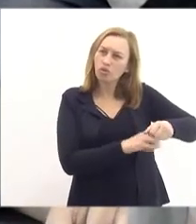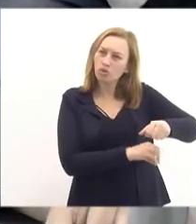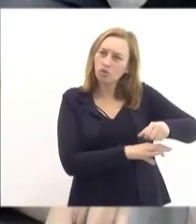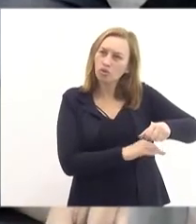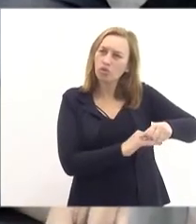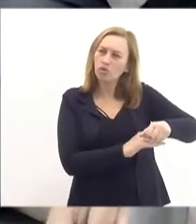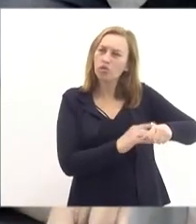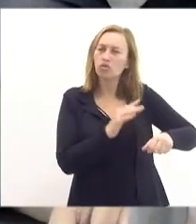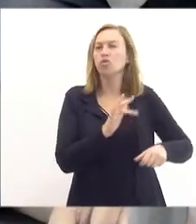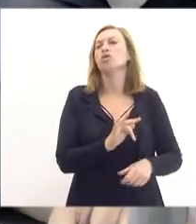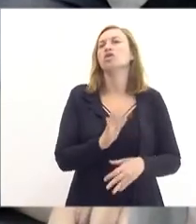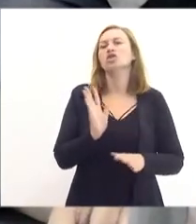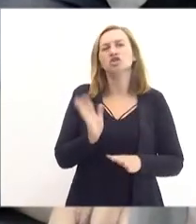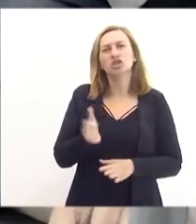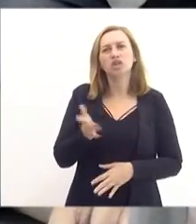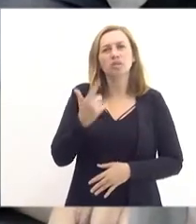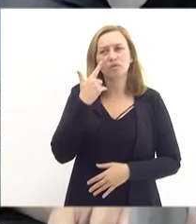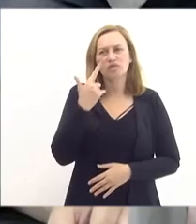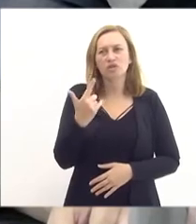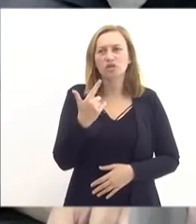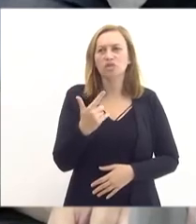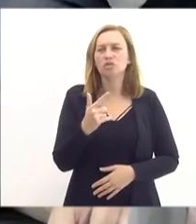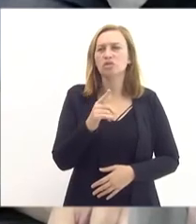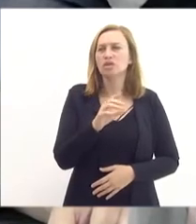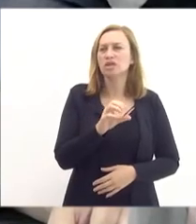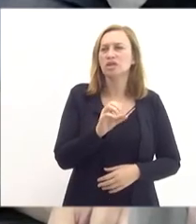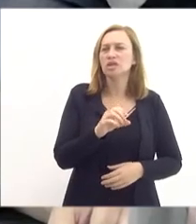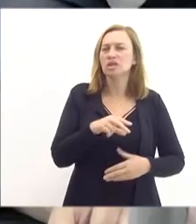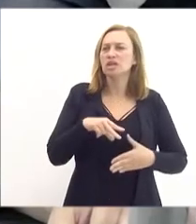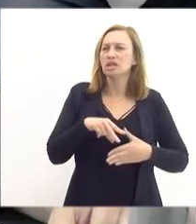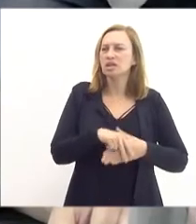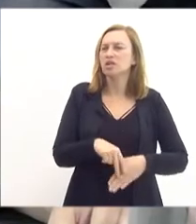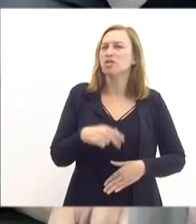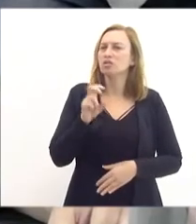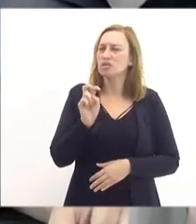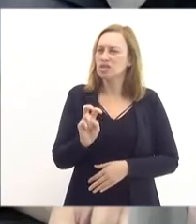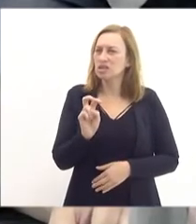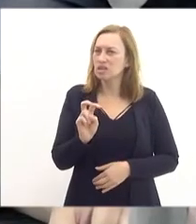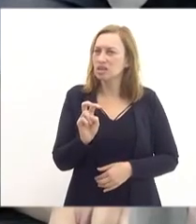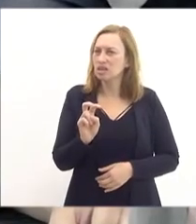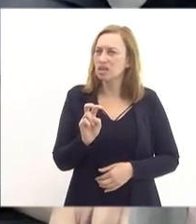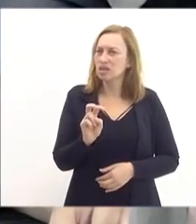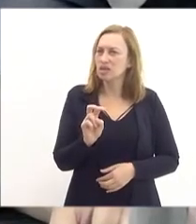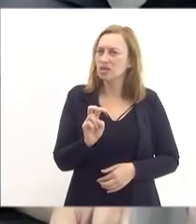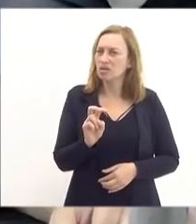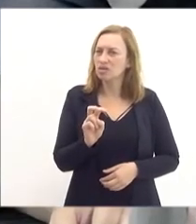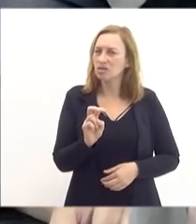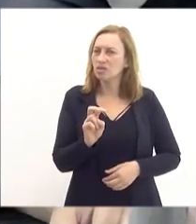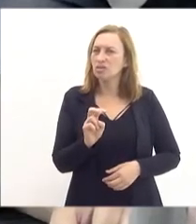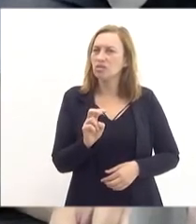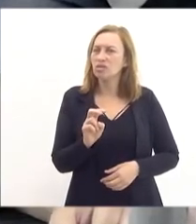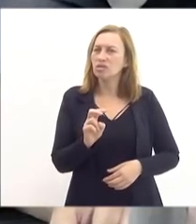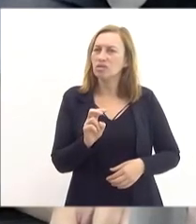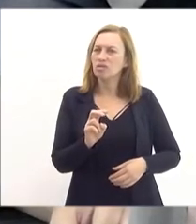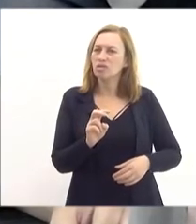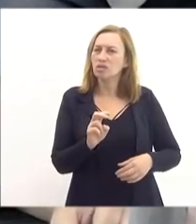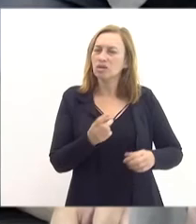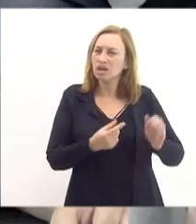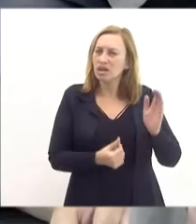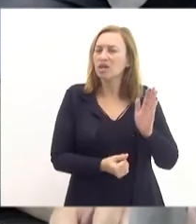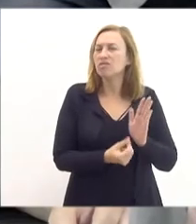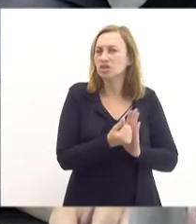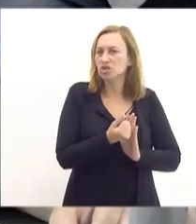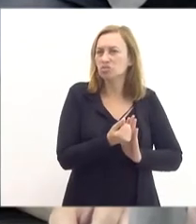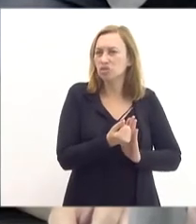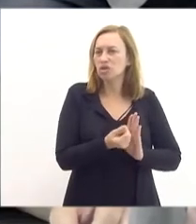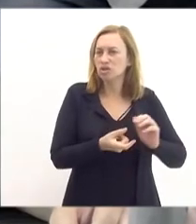previsto pelo inciso 5, quando ele diz que os rendimentos provenientes de aplicação do próprio fundo compõem as